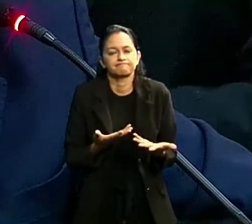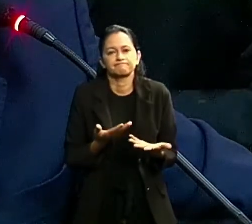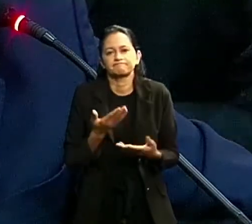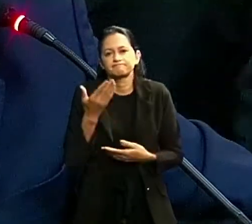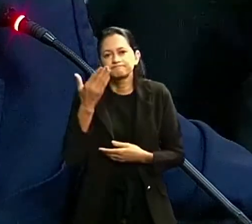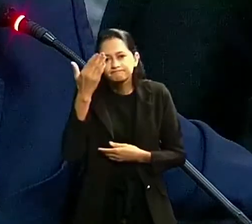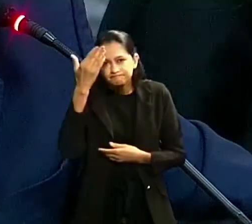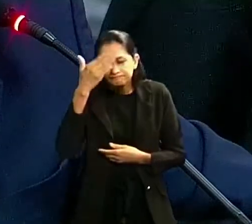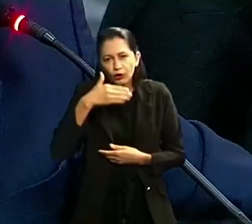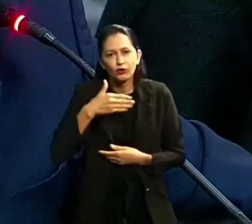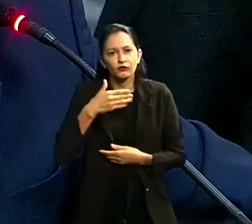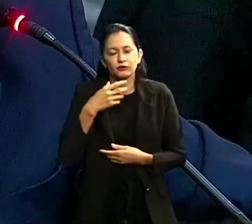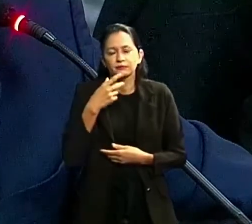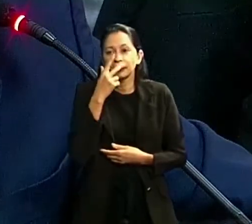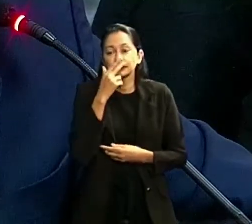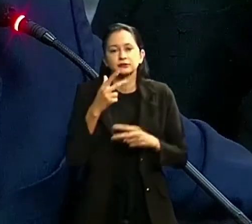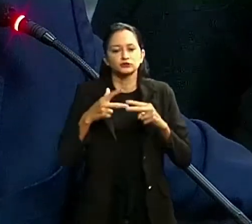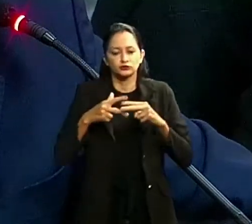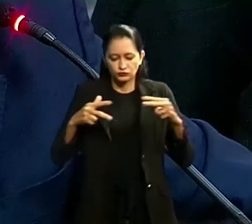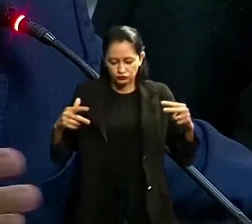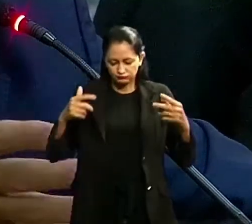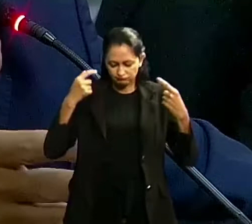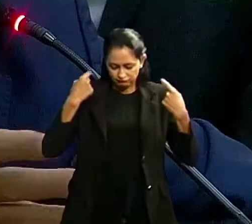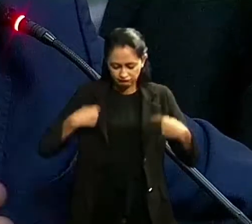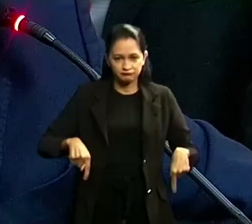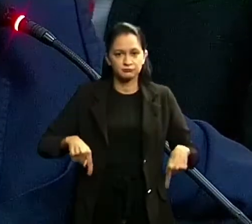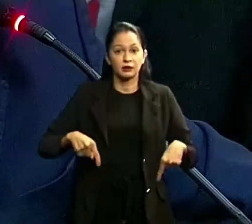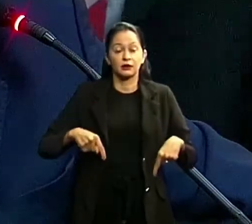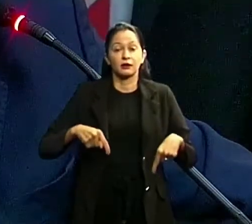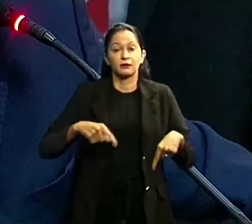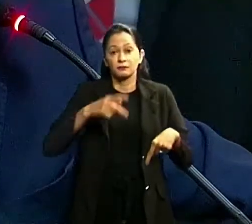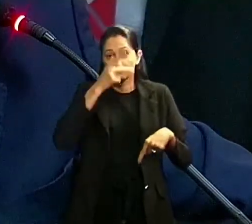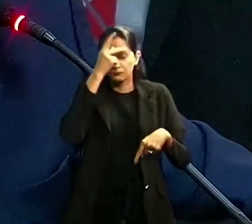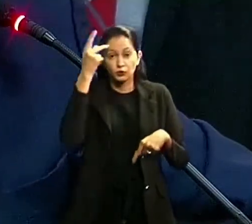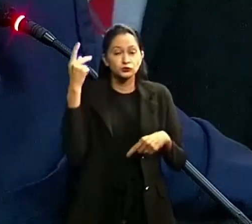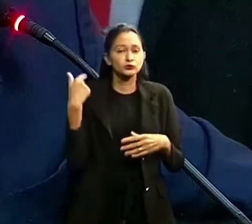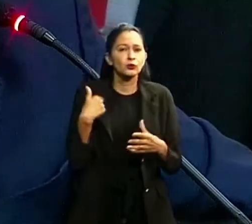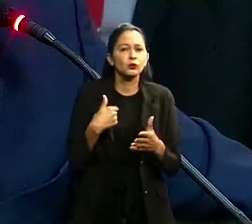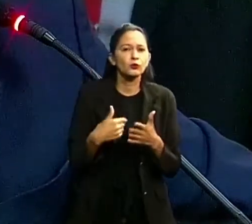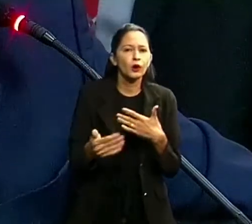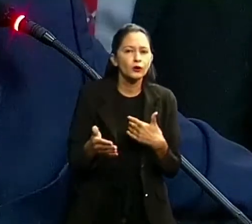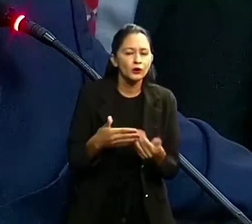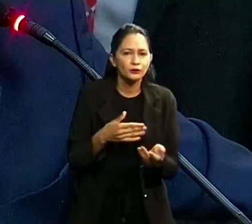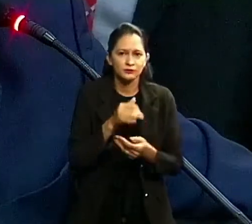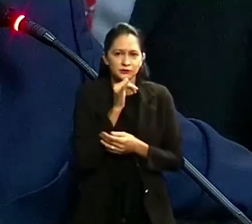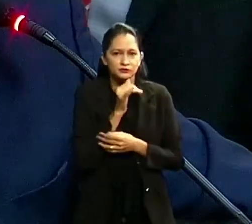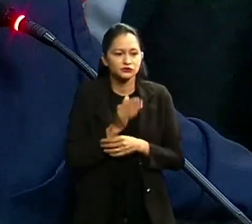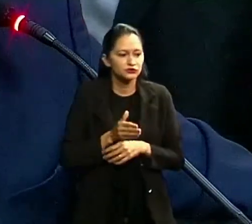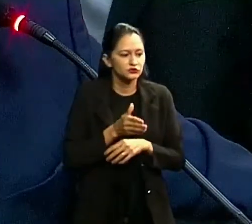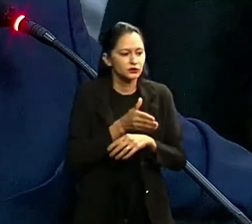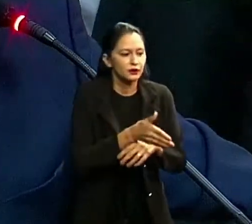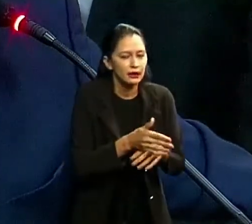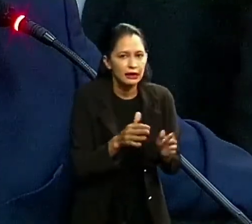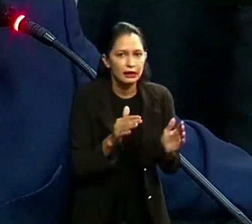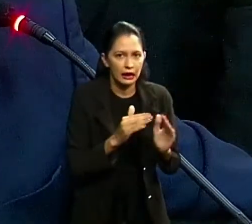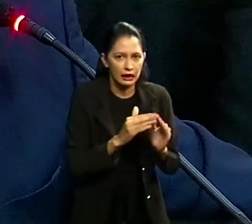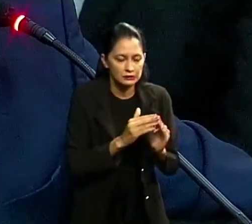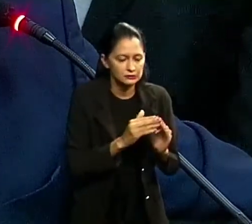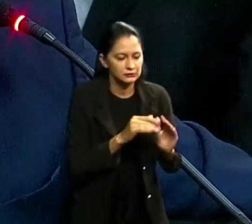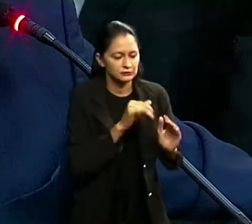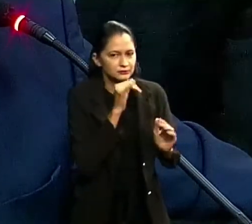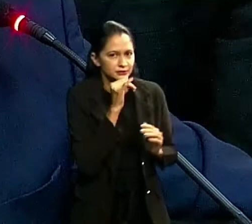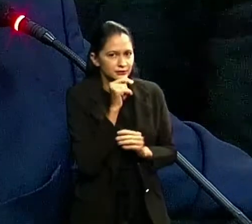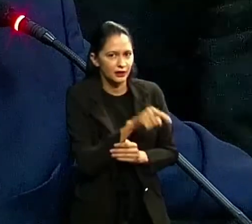É biológico. Qualquer ser humano que chega numa casa, se o cachorro aproximar,